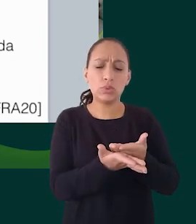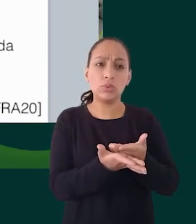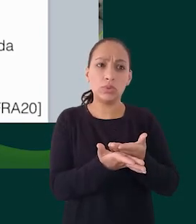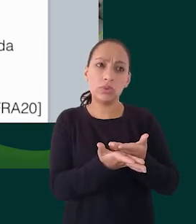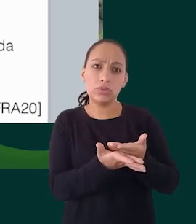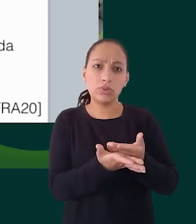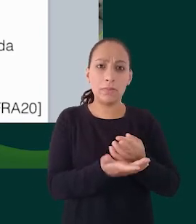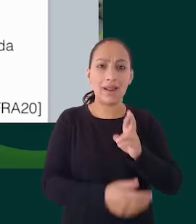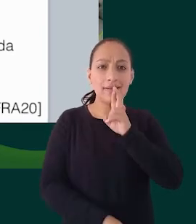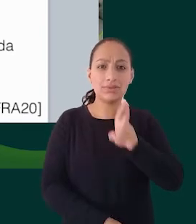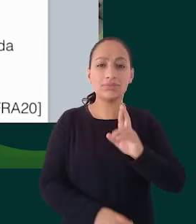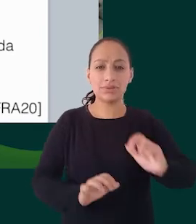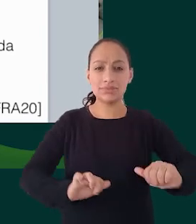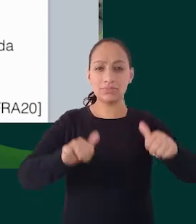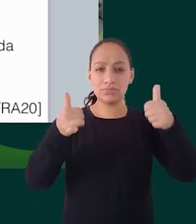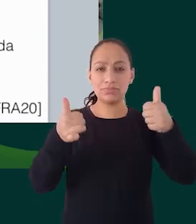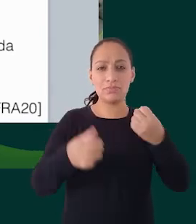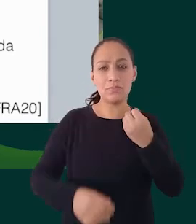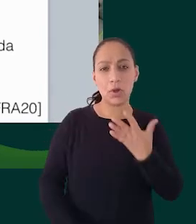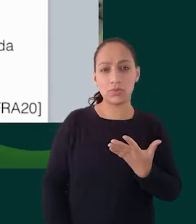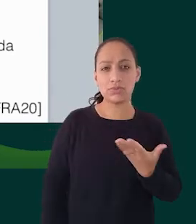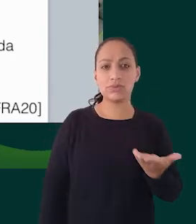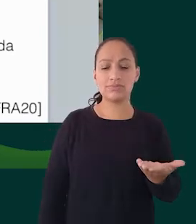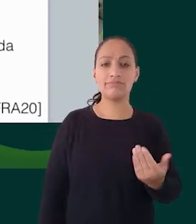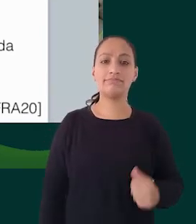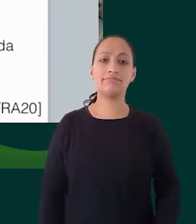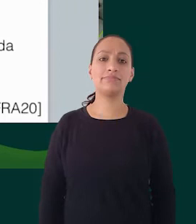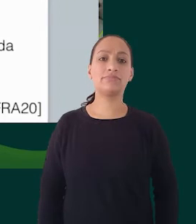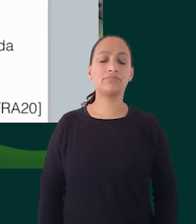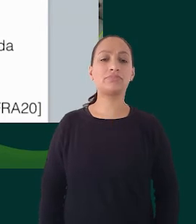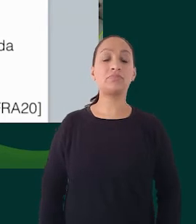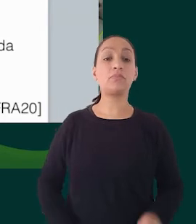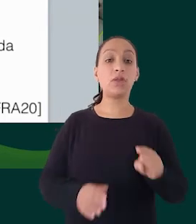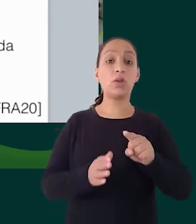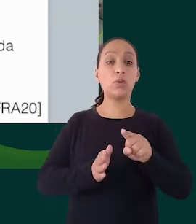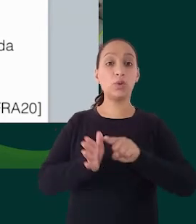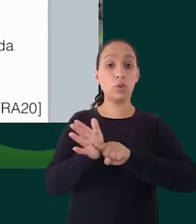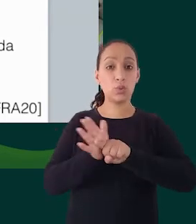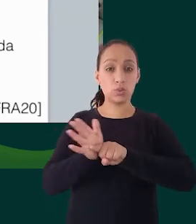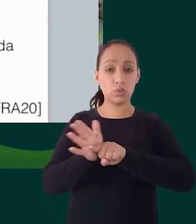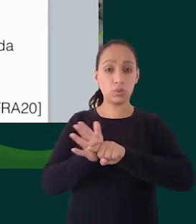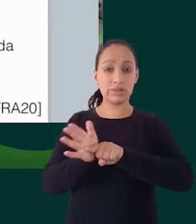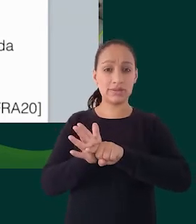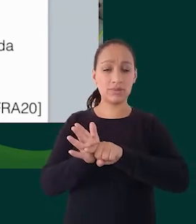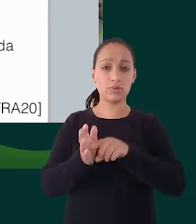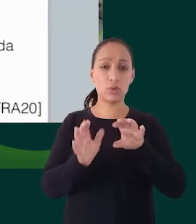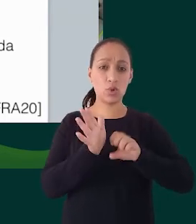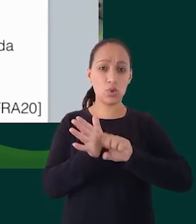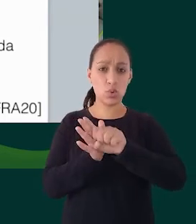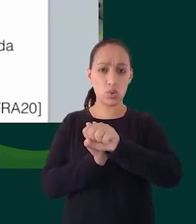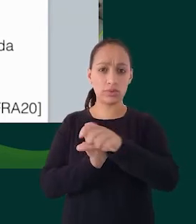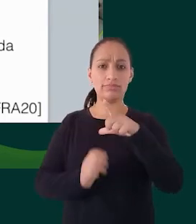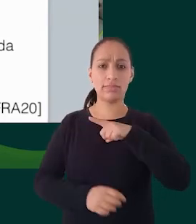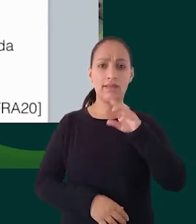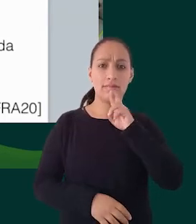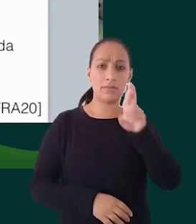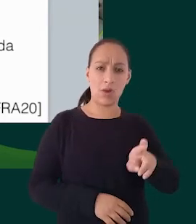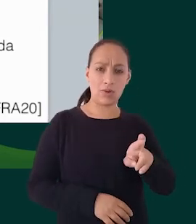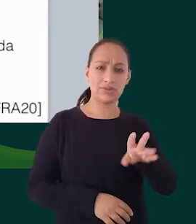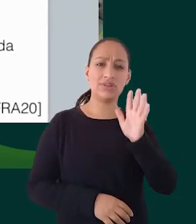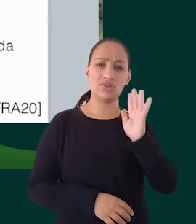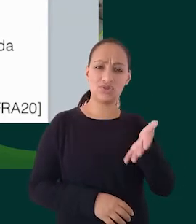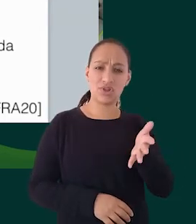em resultados bons, tá? Então, ó, consultas no Google que vocês fazem, né? E aquelas respostas personalizadas